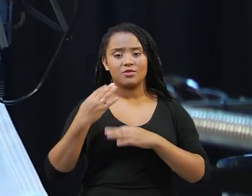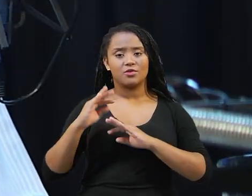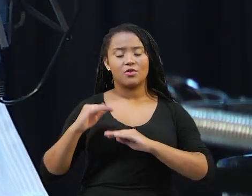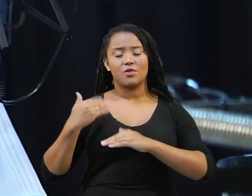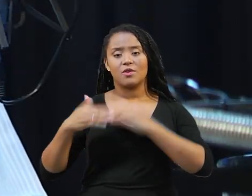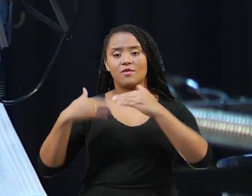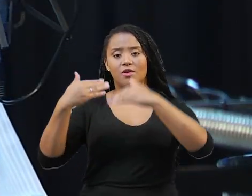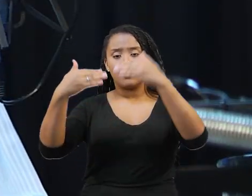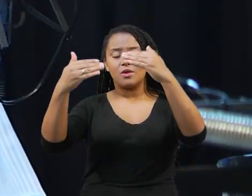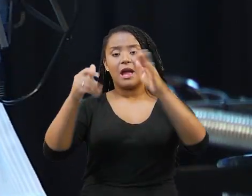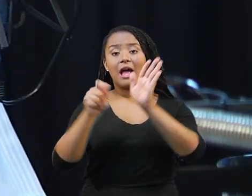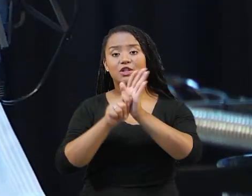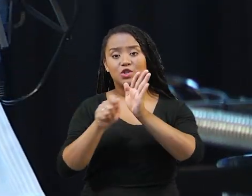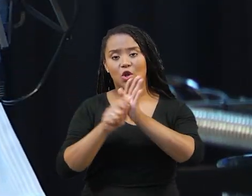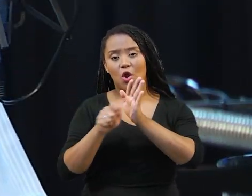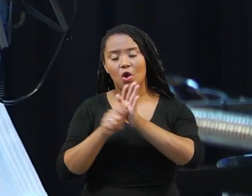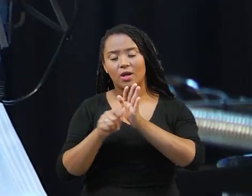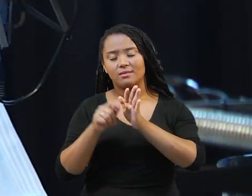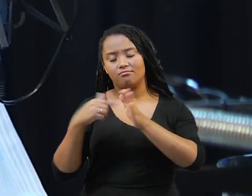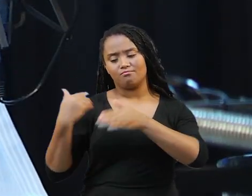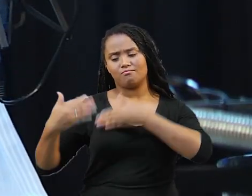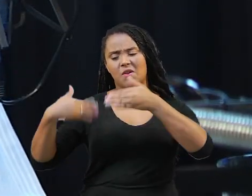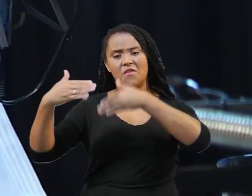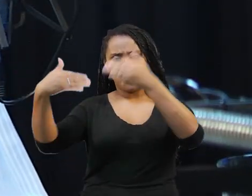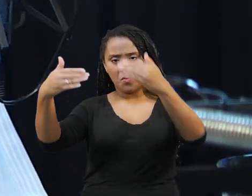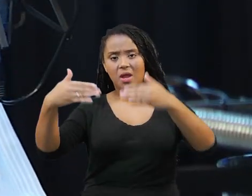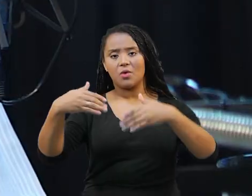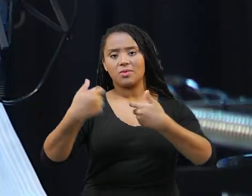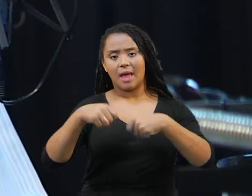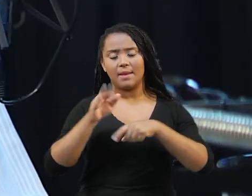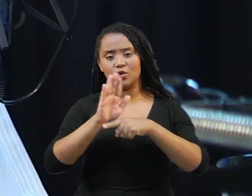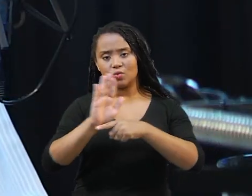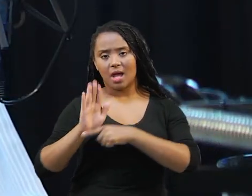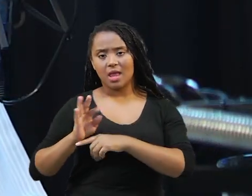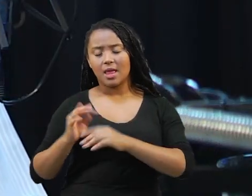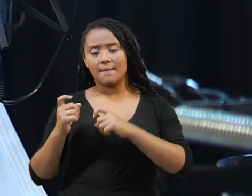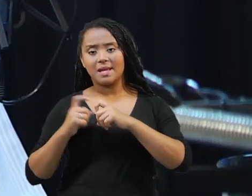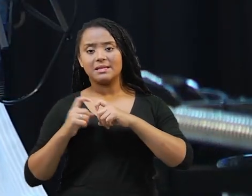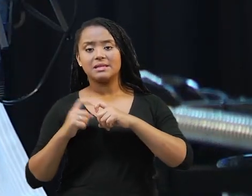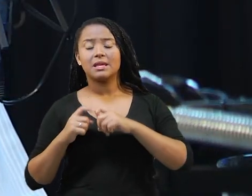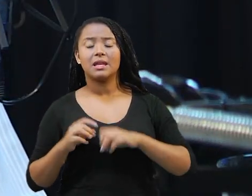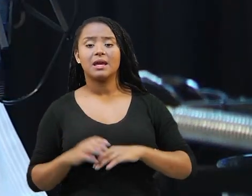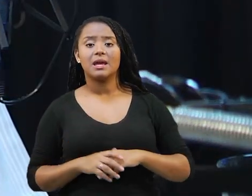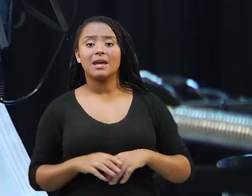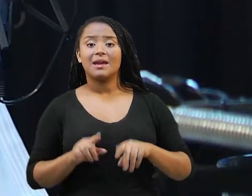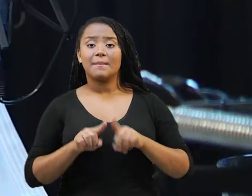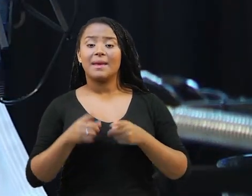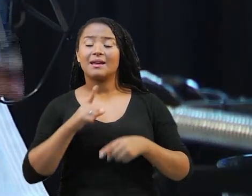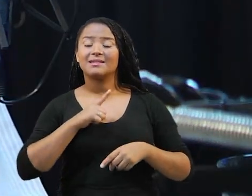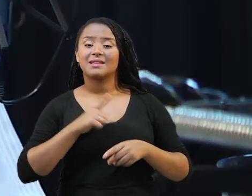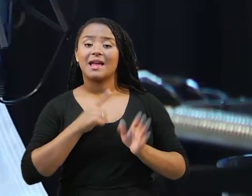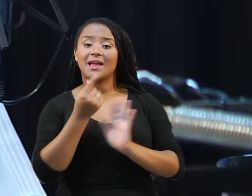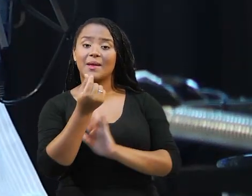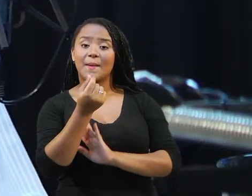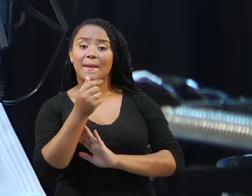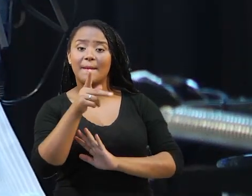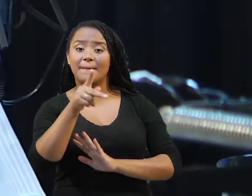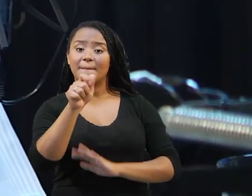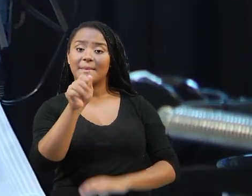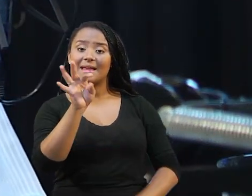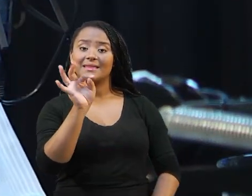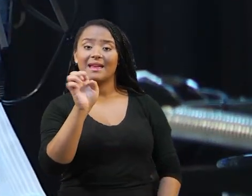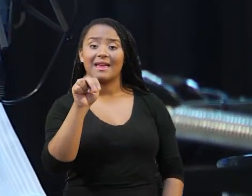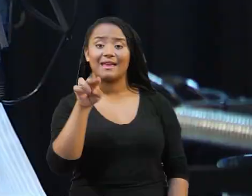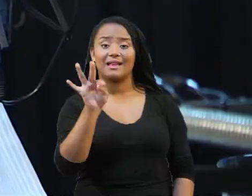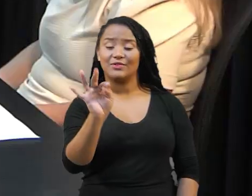também, mas a droga tem uma patente, né? As drogas têm patentes, então tem isso para a maioria das pessoas ter acesso